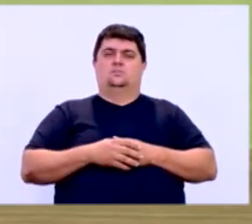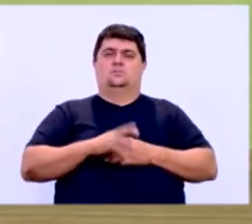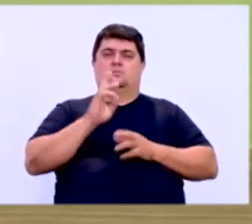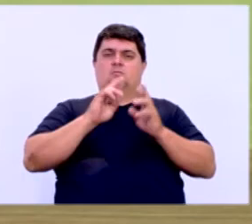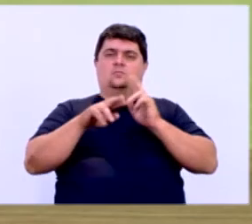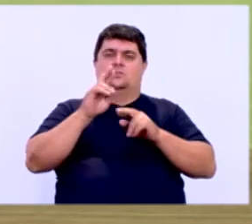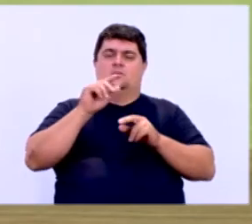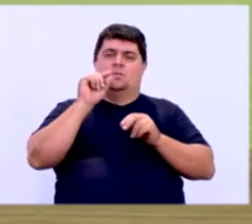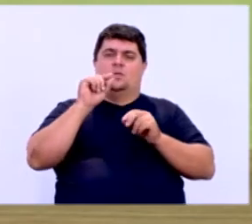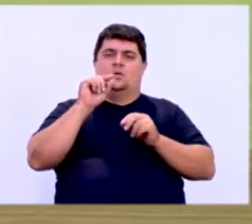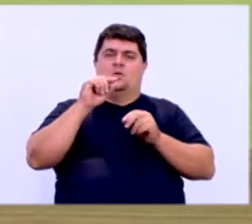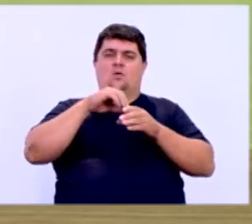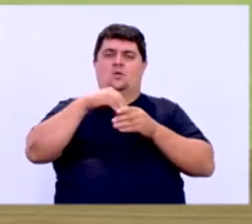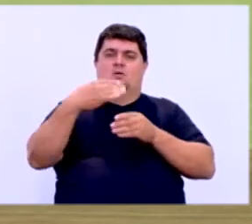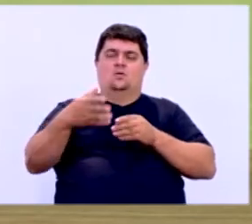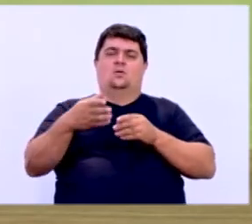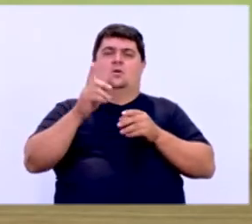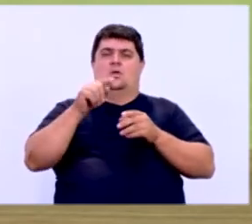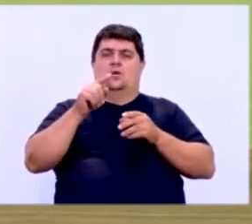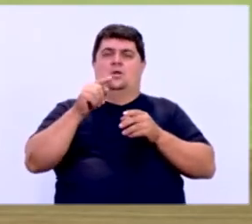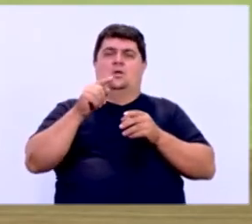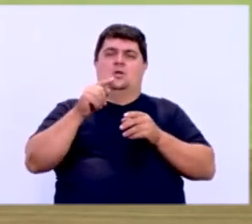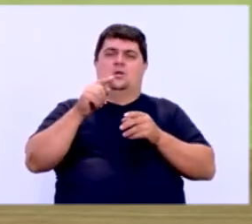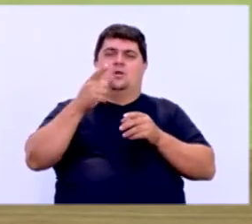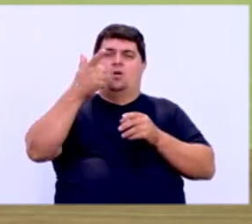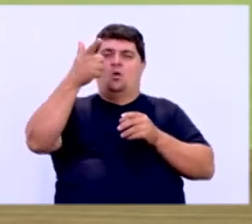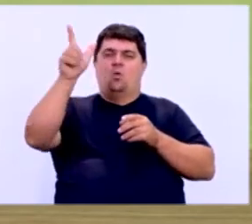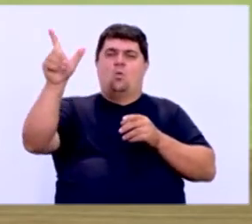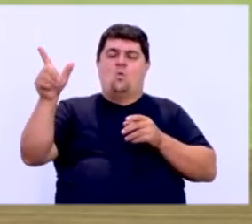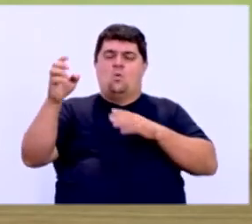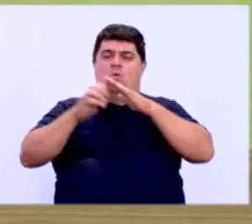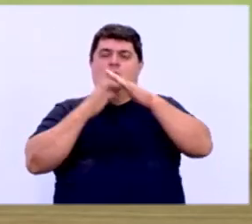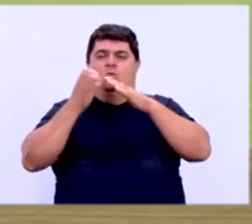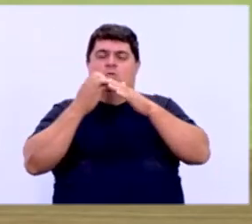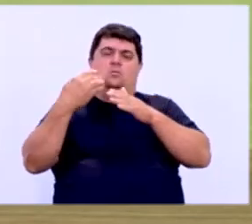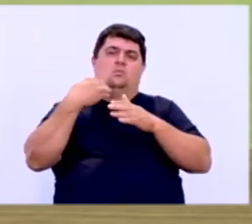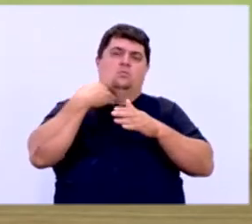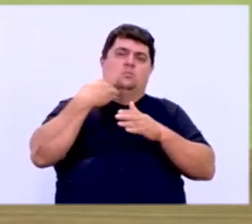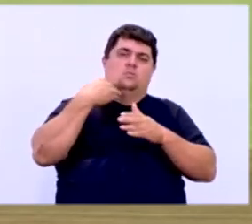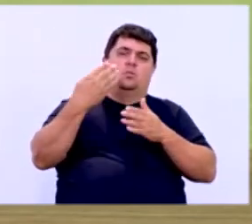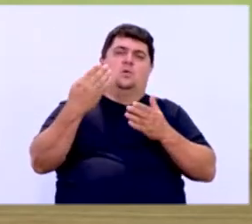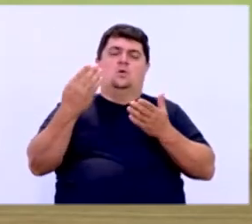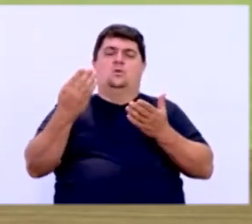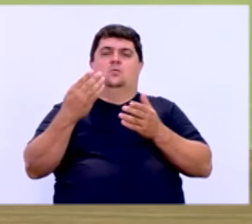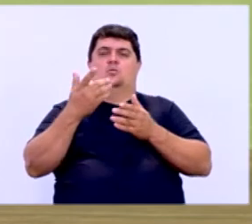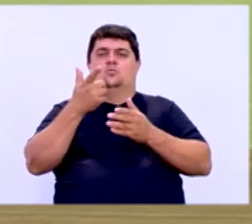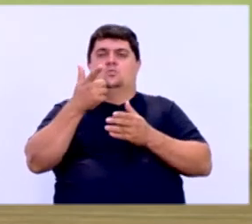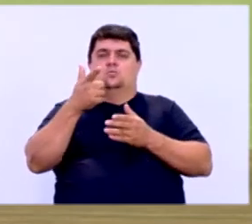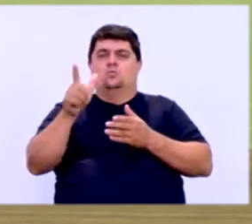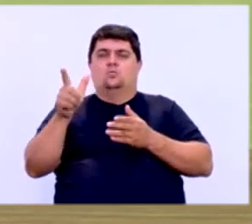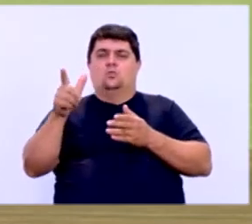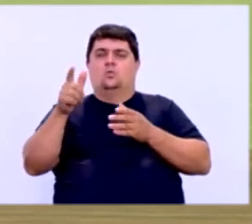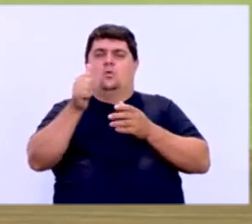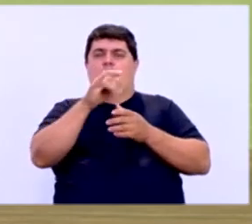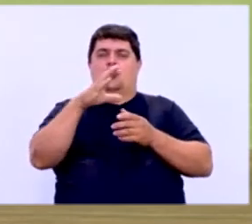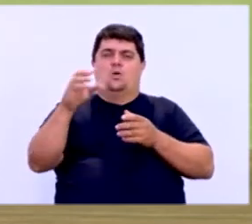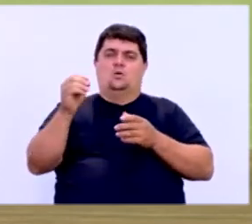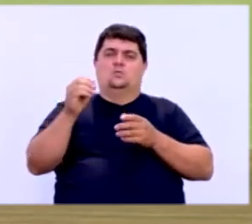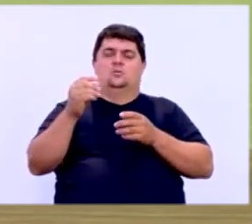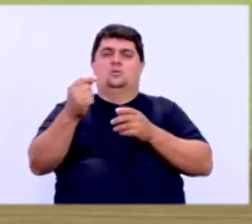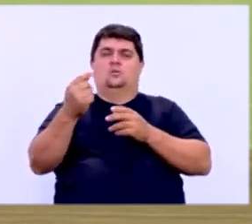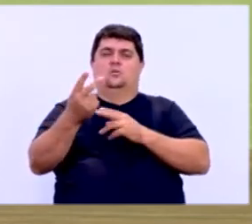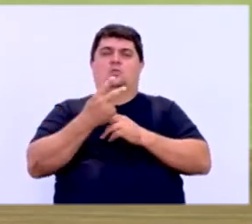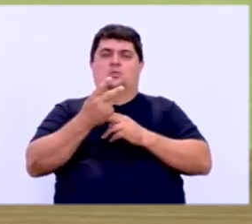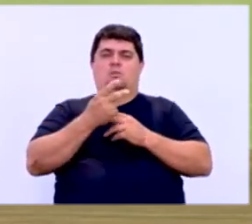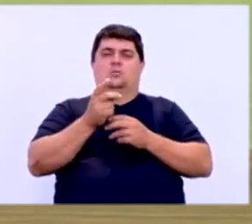o que é uma fonte de financiamento externo, ele falou que são provenientes do ambiente externo à organização, como por exemplo financiamento bancário, venda de ações, empréstimo de